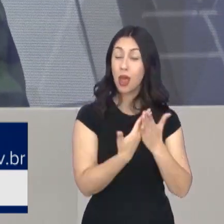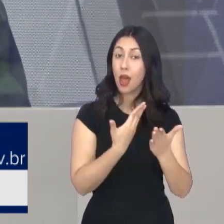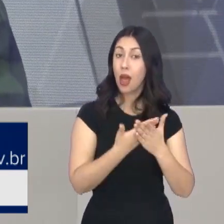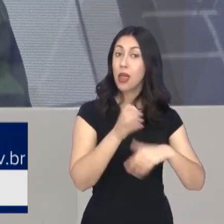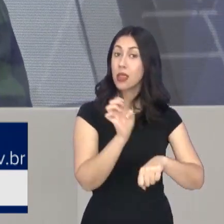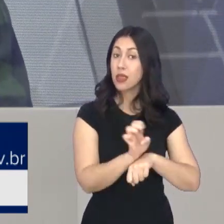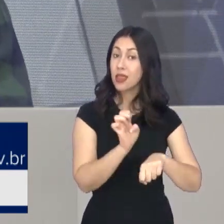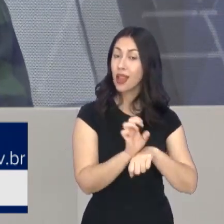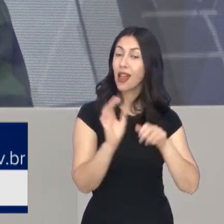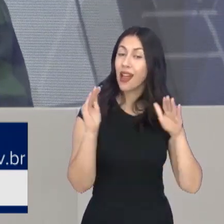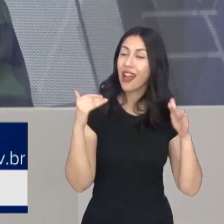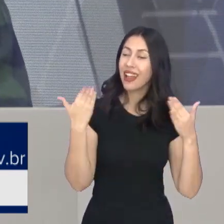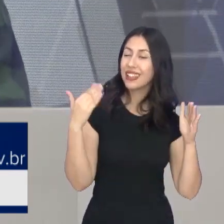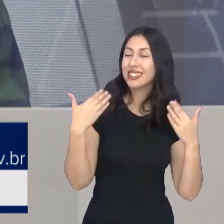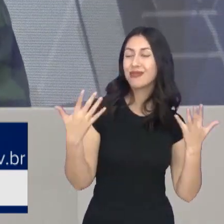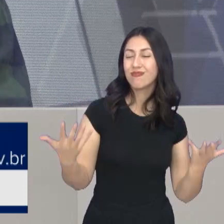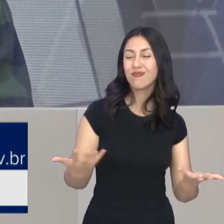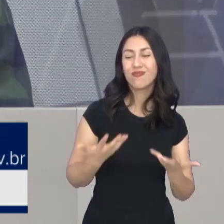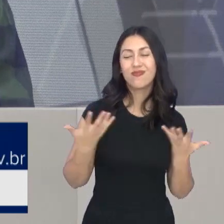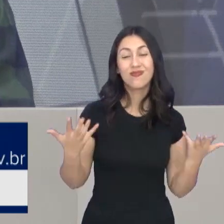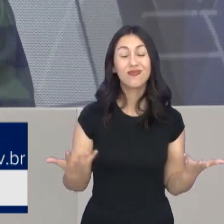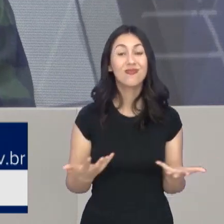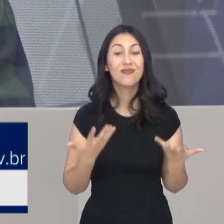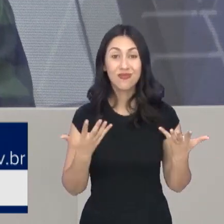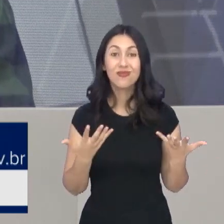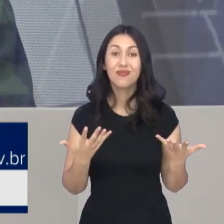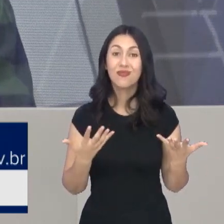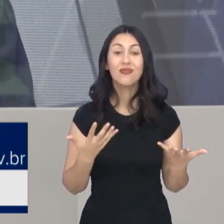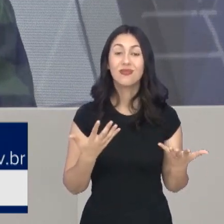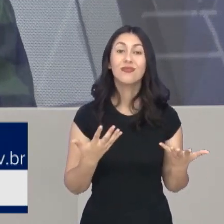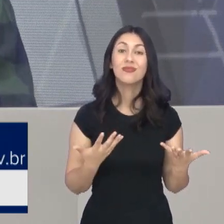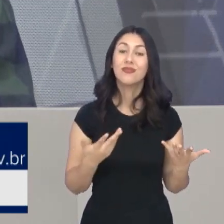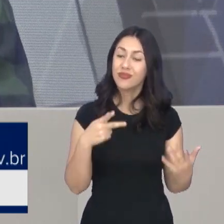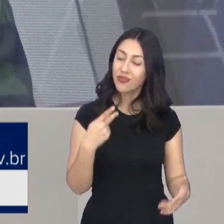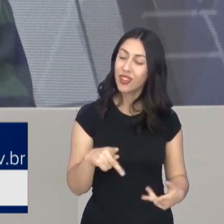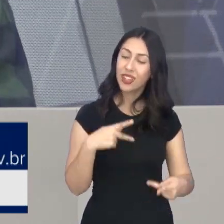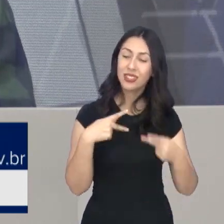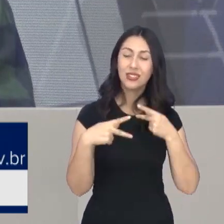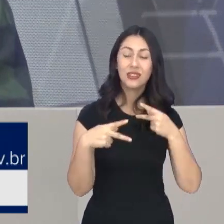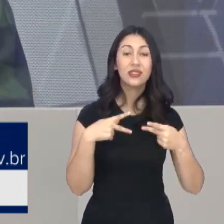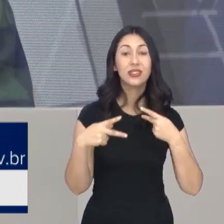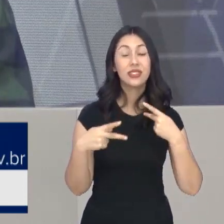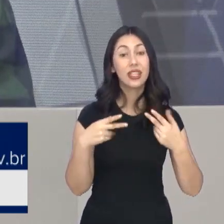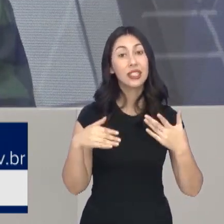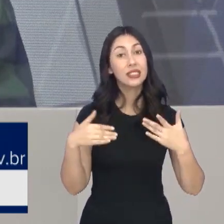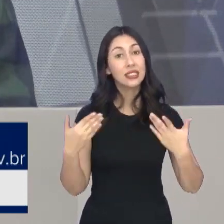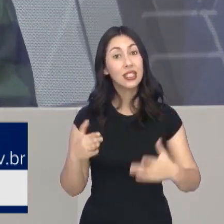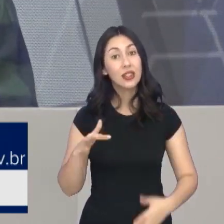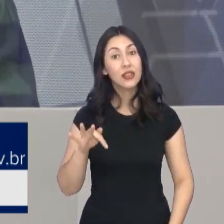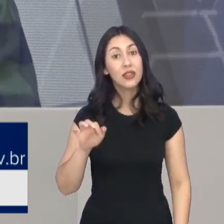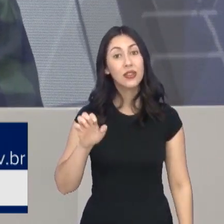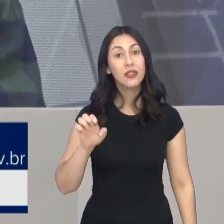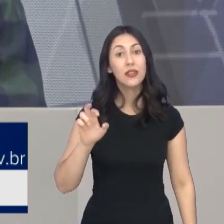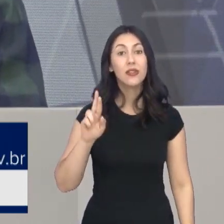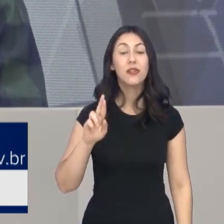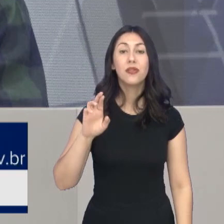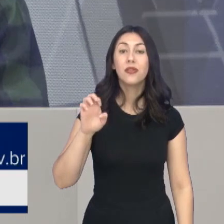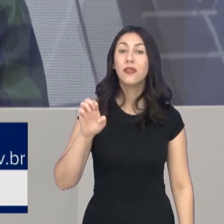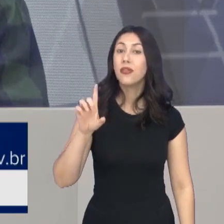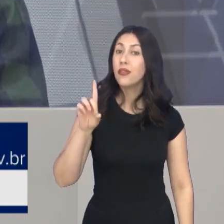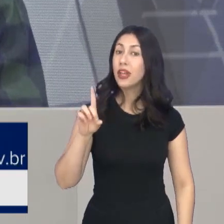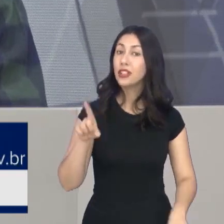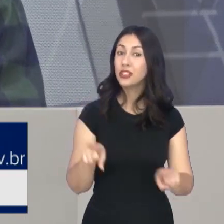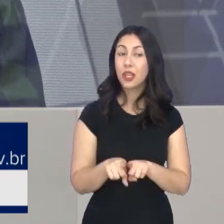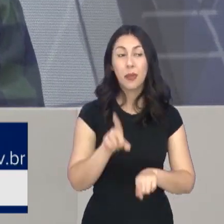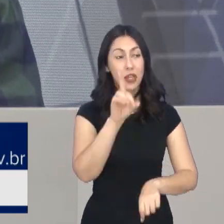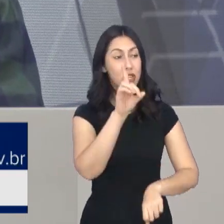a alegria nos proporcionou aqui na nossa cidade. Então, Frederico Gurati, diretoria da associação,